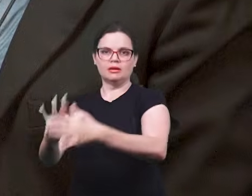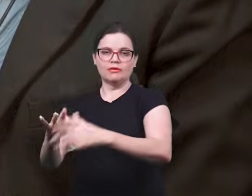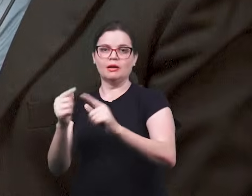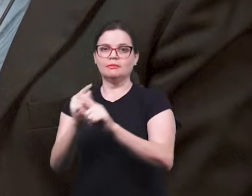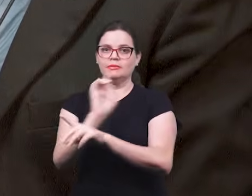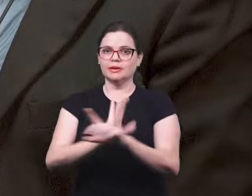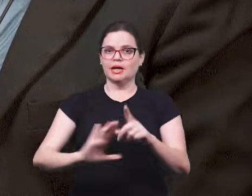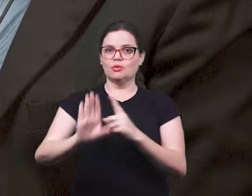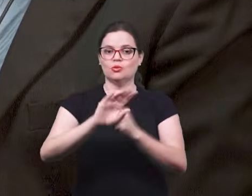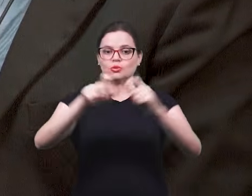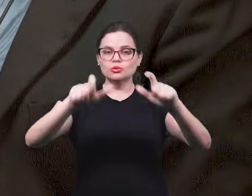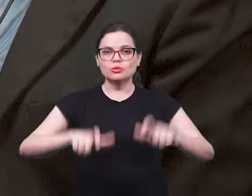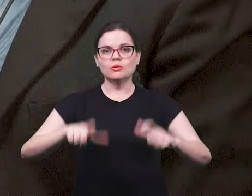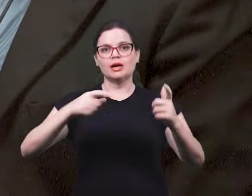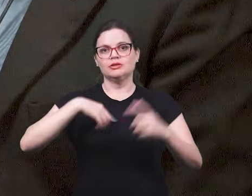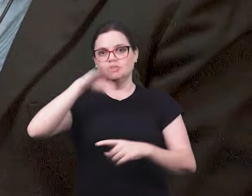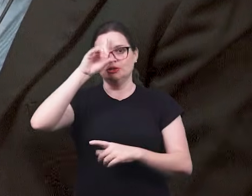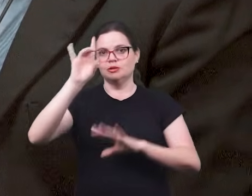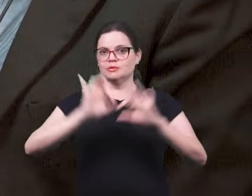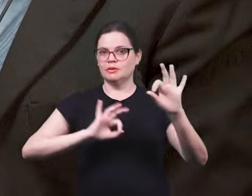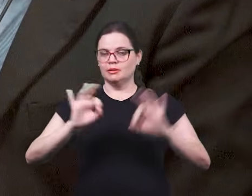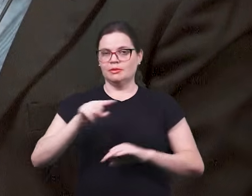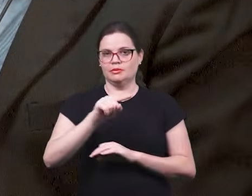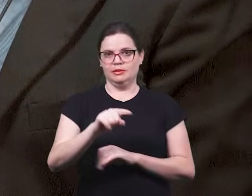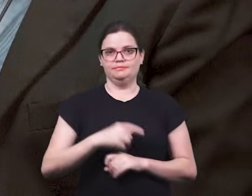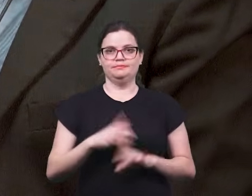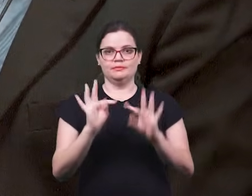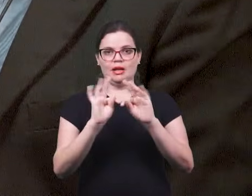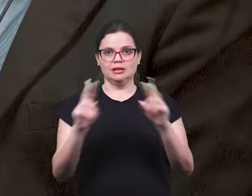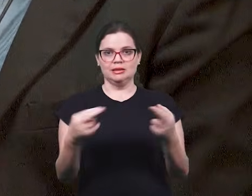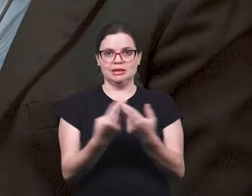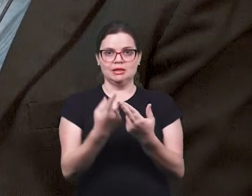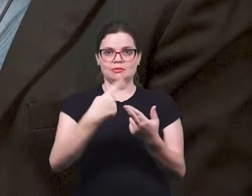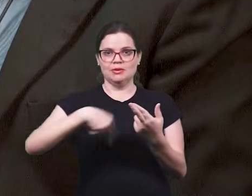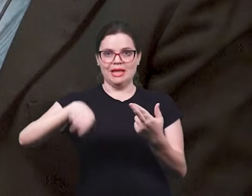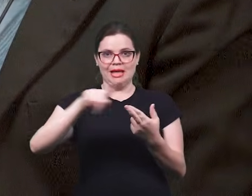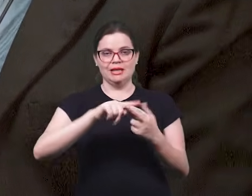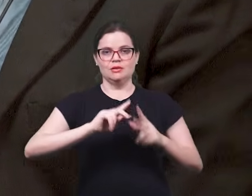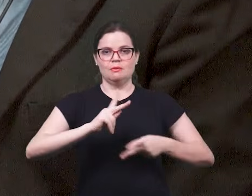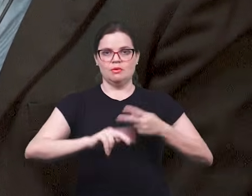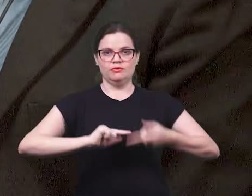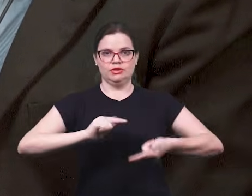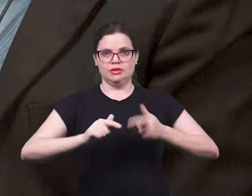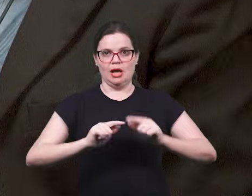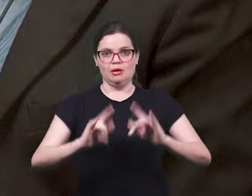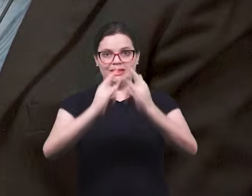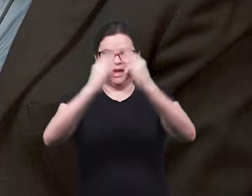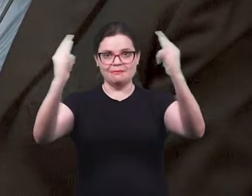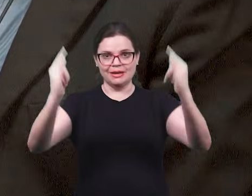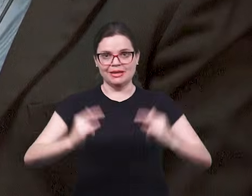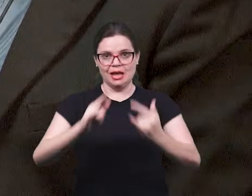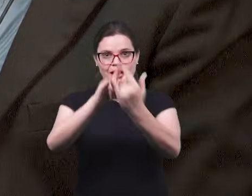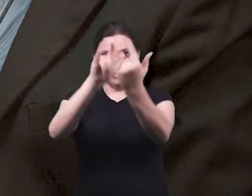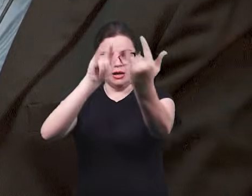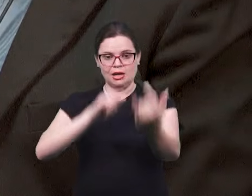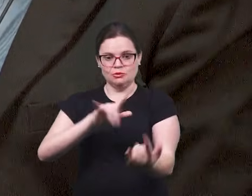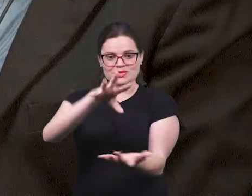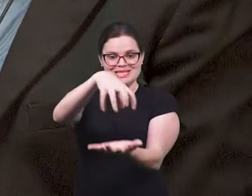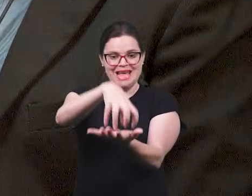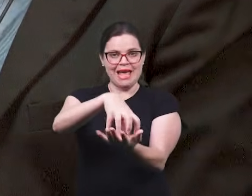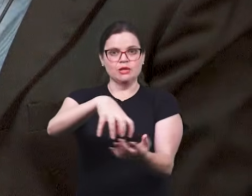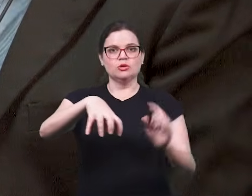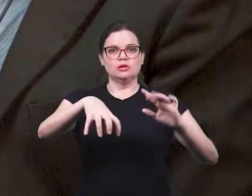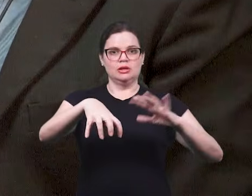lugar de culto que Deus estabeleceu para o povo. As tribos de Israel estavam acampadas ao redor do tabernáculo. O tabernáculo era o